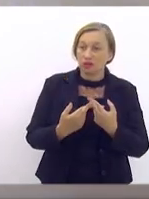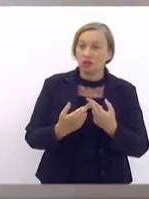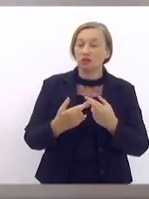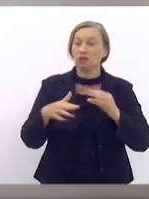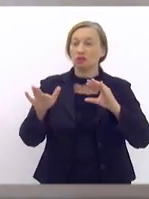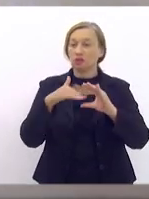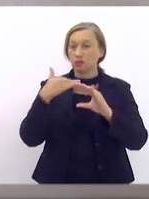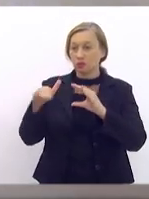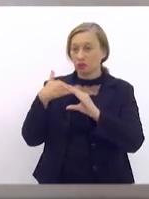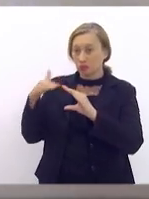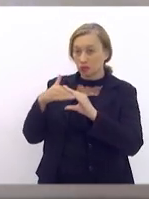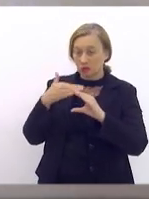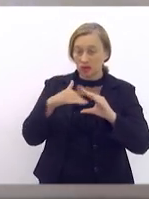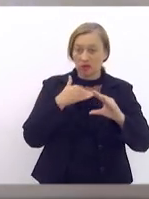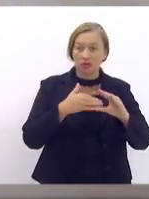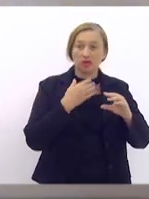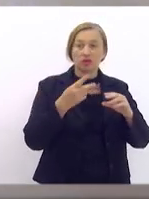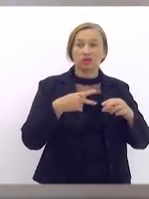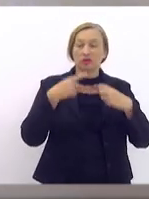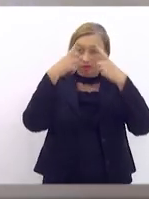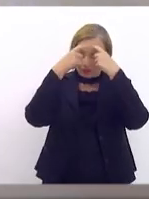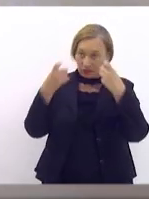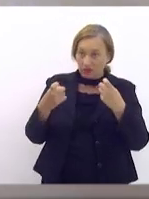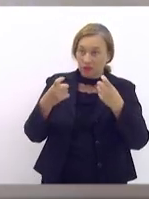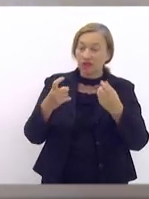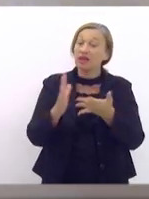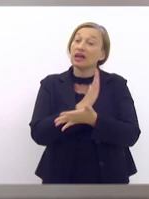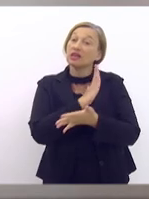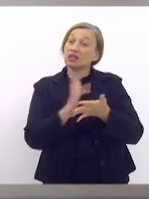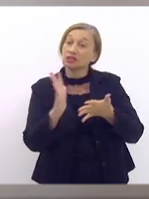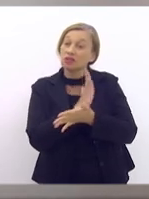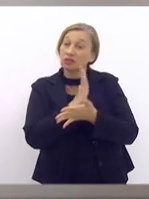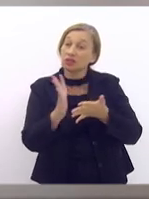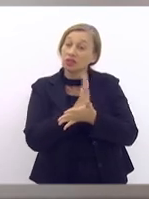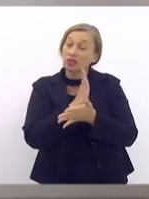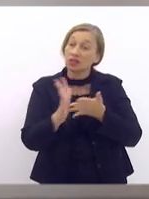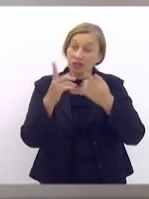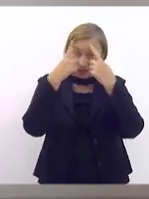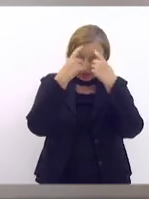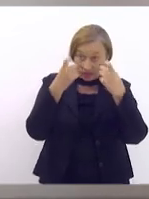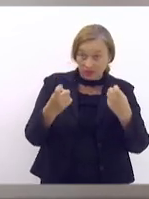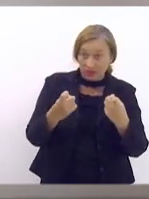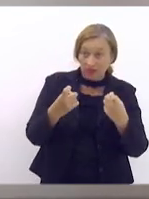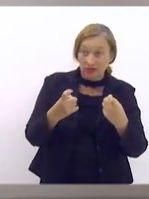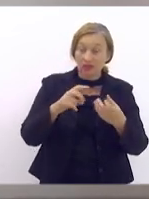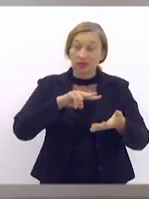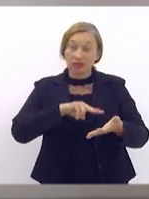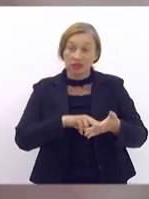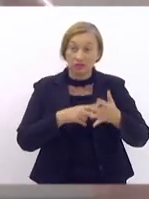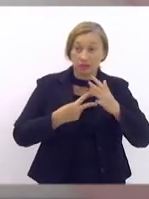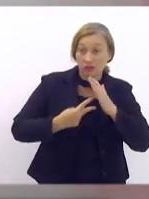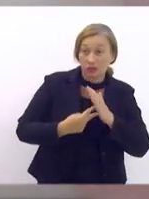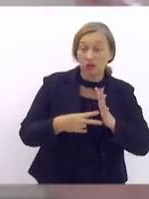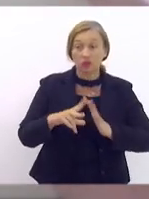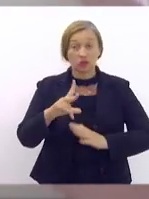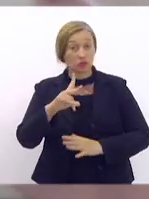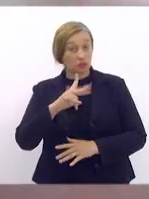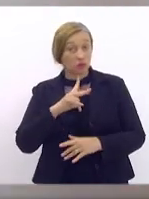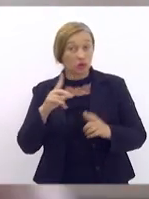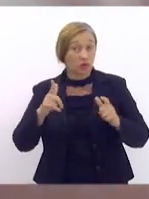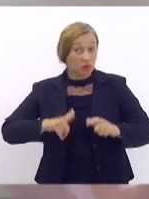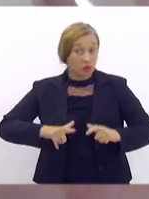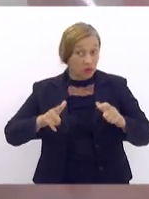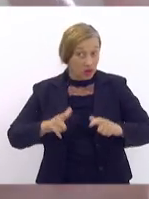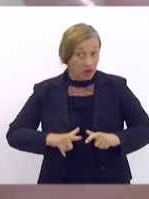gente relatando situações de violência, é que muitas vezes as violências elas são perpetradas no próprio ambiente, né, em